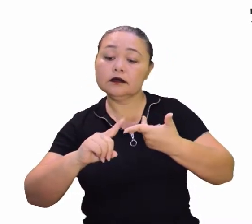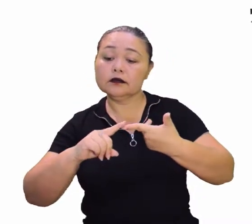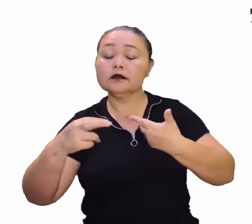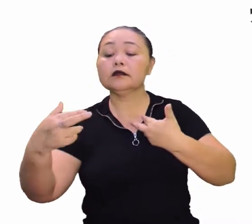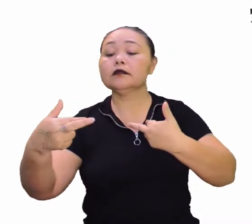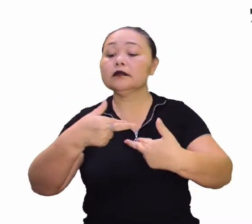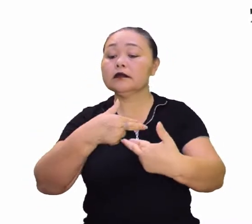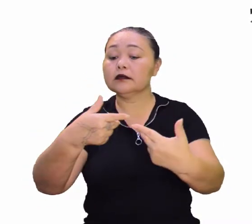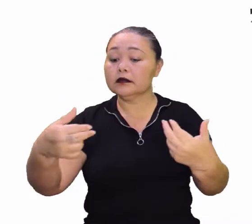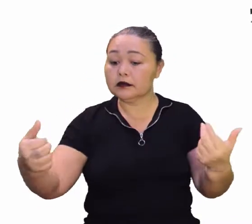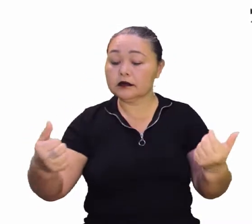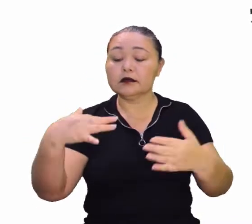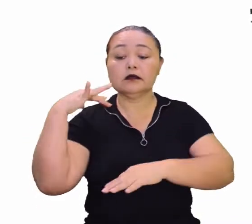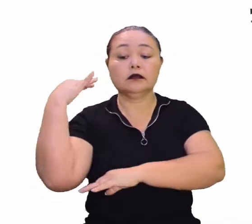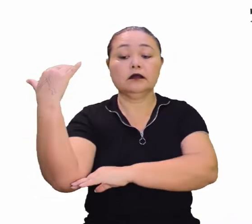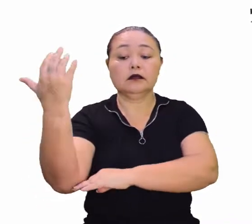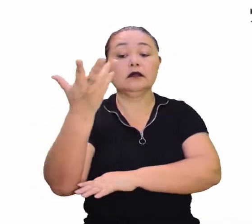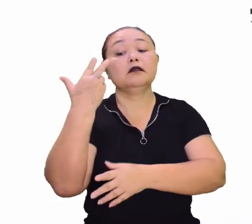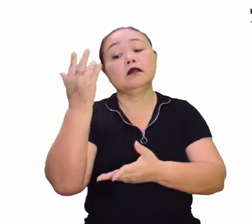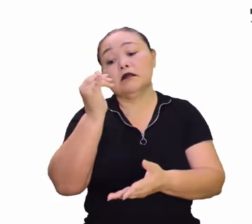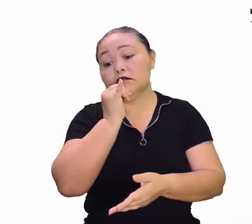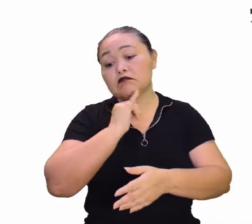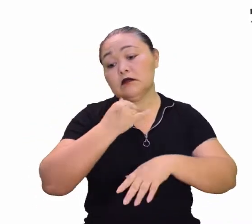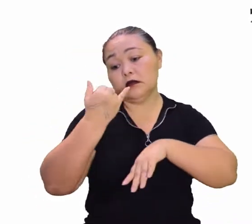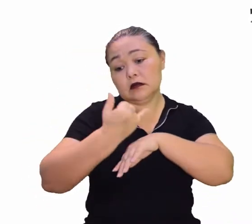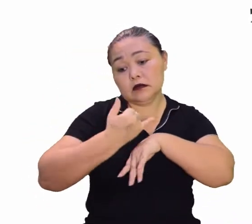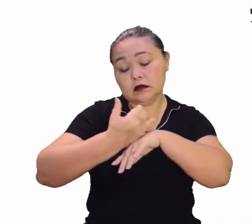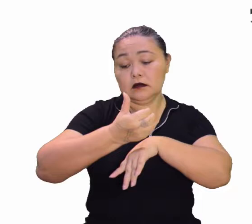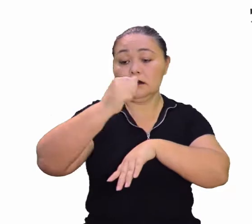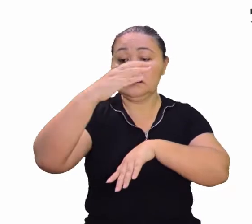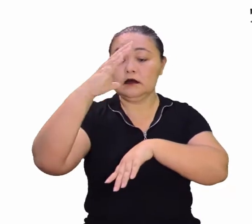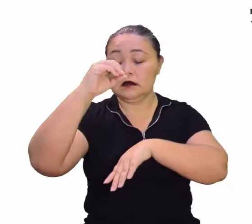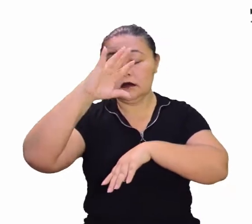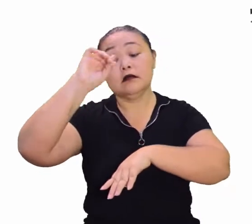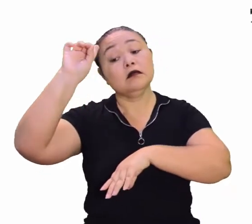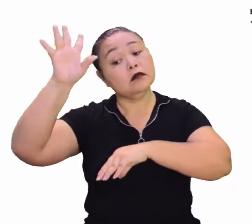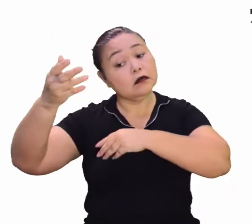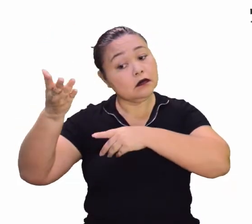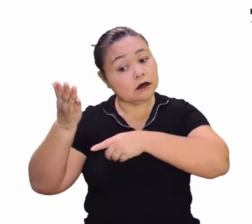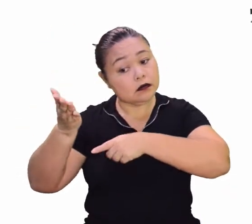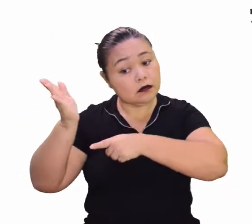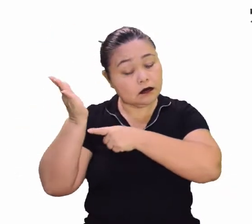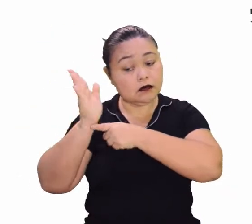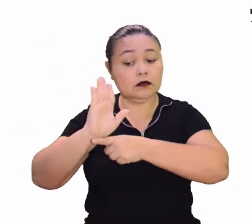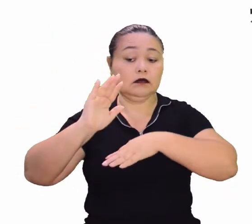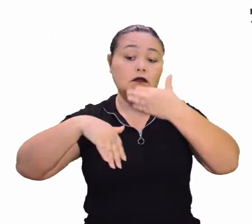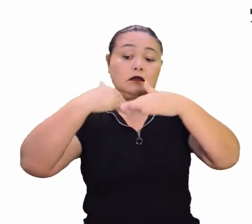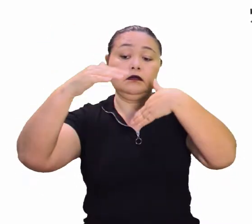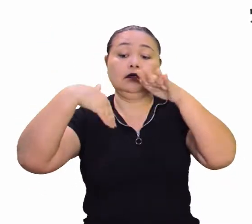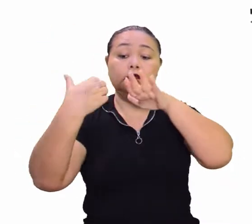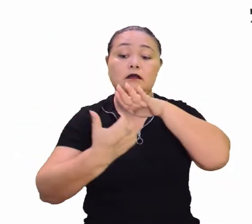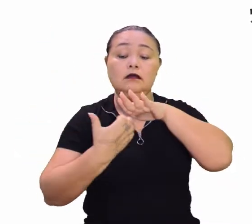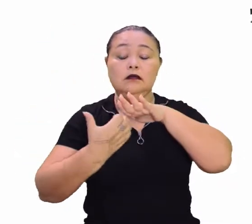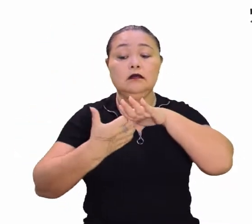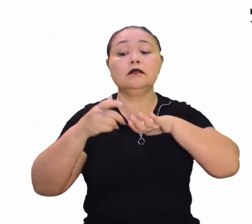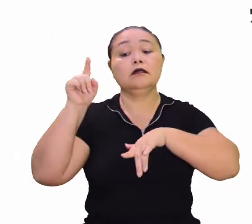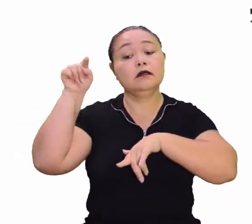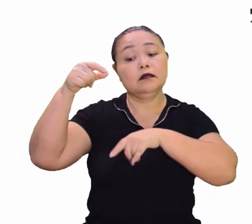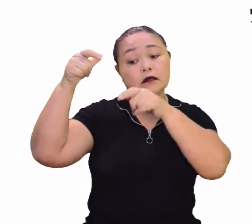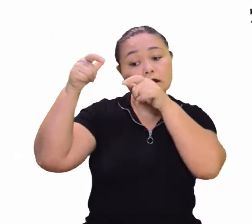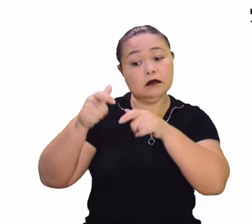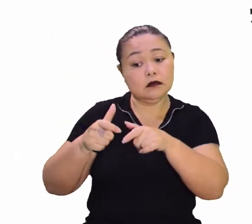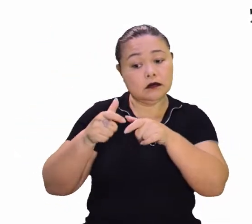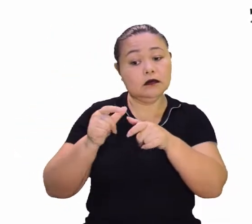recursos naturais, como ferro, aço, que contribuiu para o desenvolvimento da indústria nesta